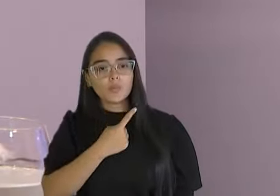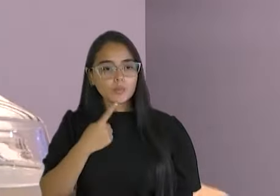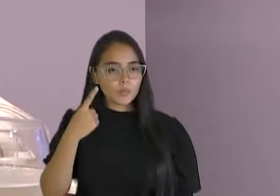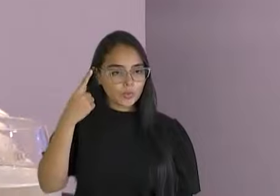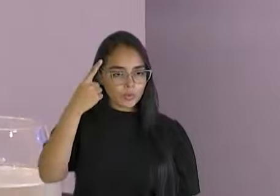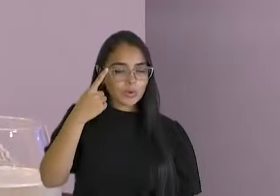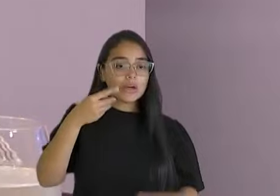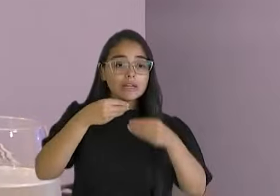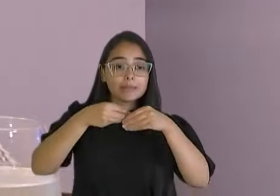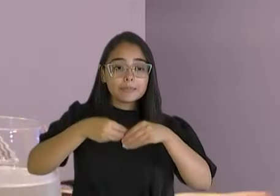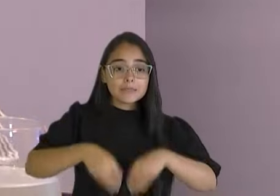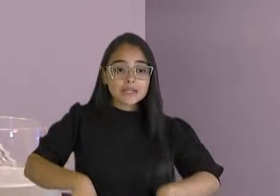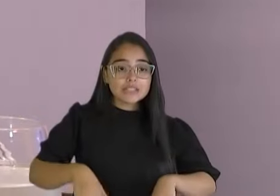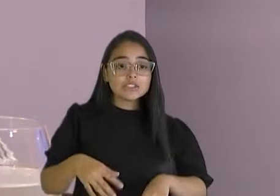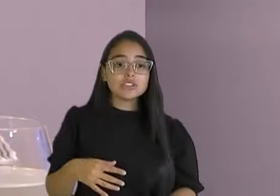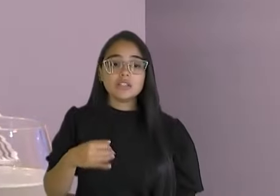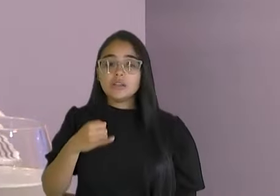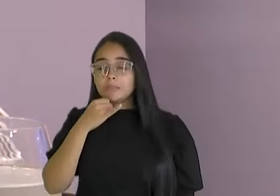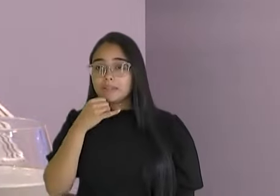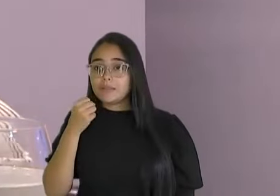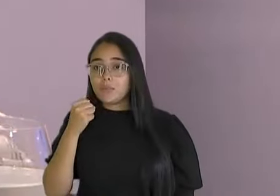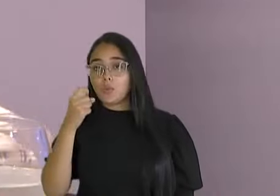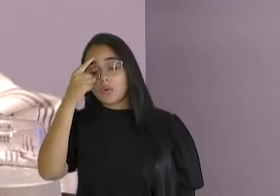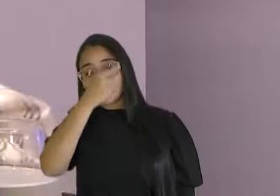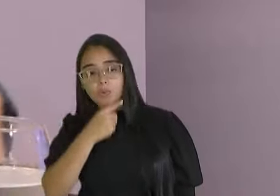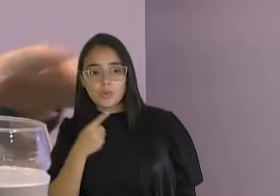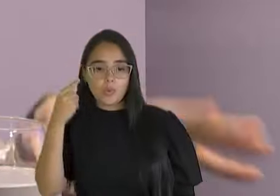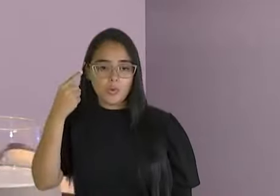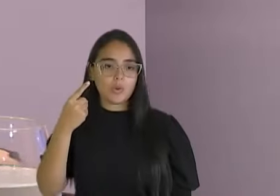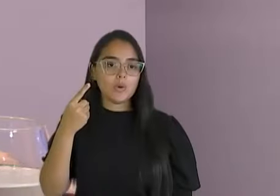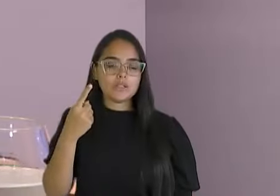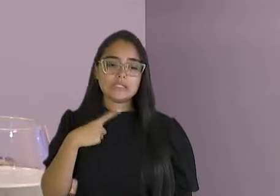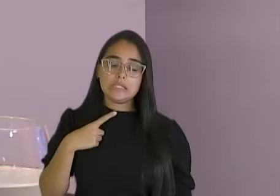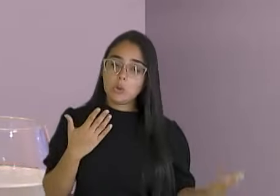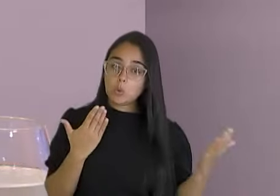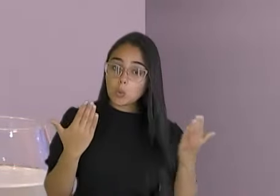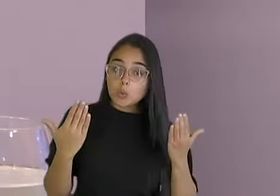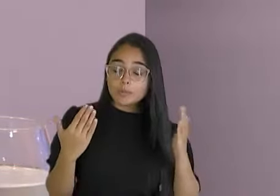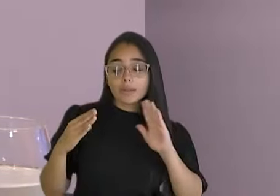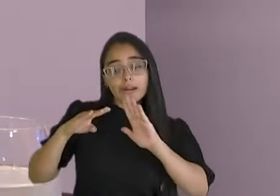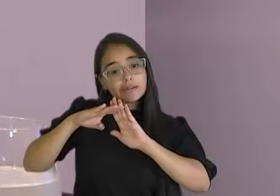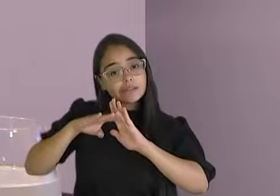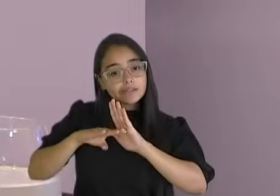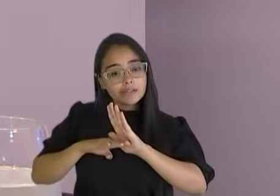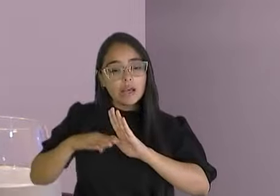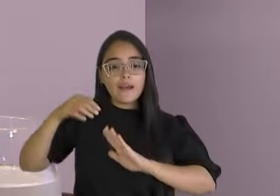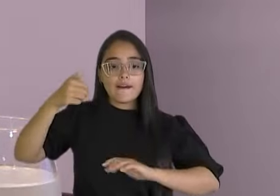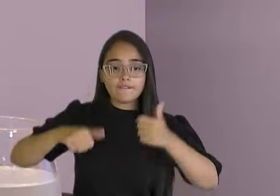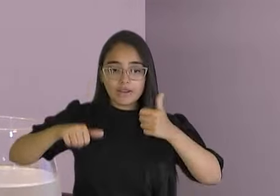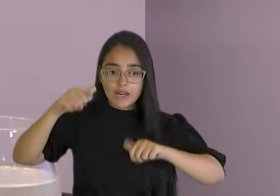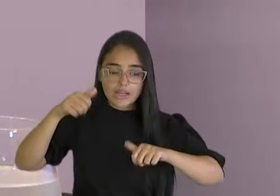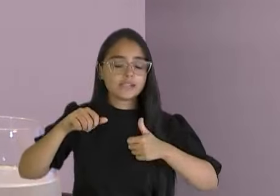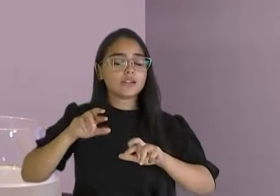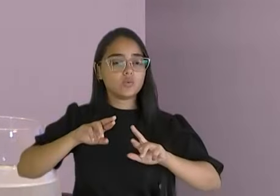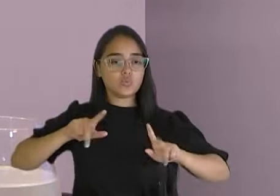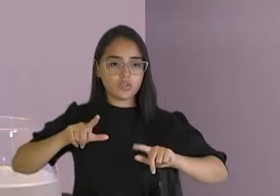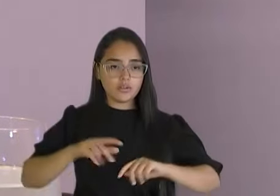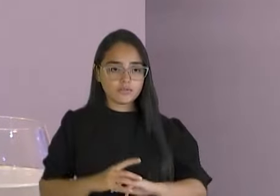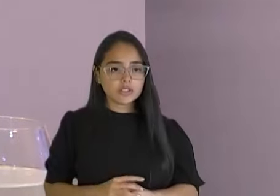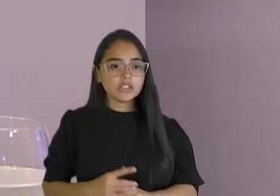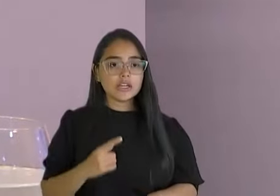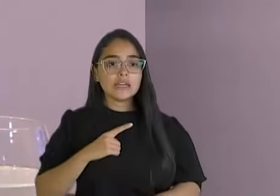mais prejuízo do que uma pessoa que passa 8 horas jogando. Né? Então, a gente tem que ter uns critérios ali um pouco mais profundos. Né? Tem